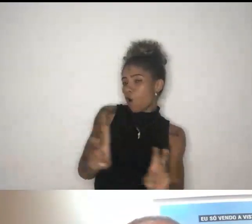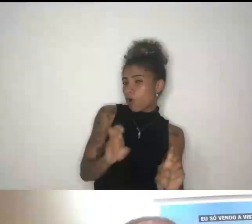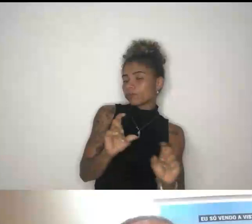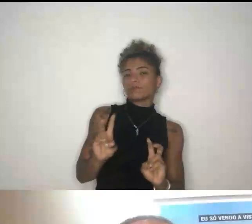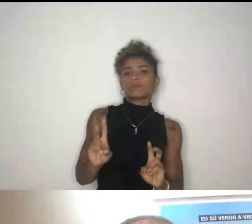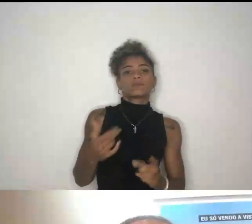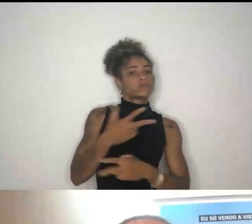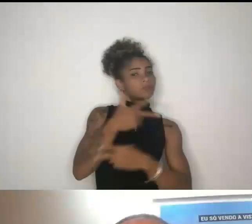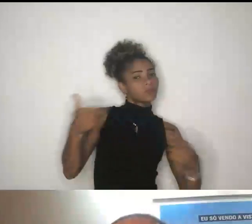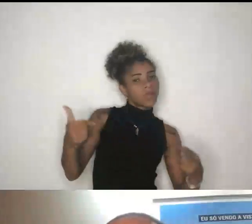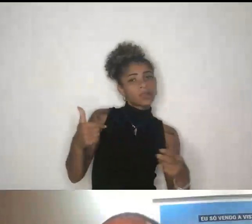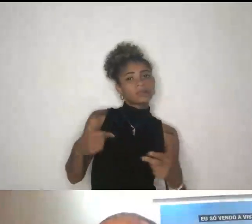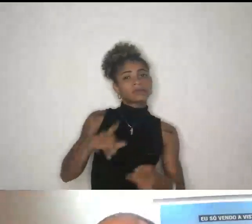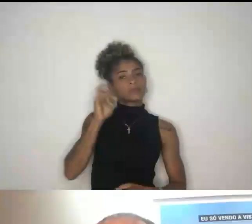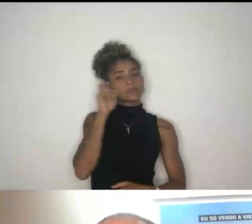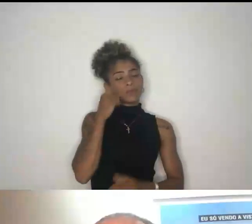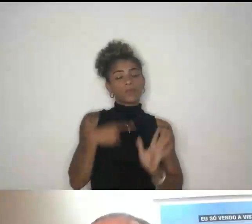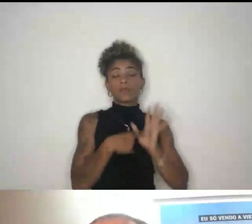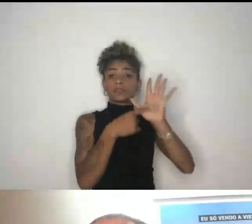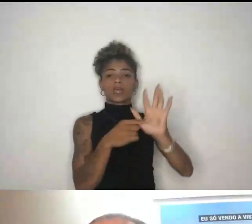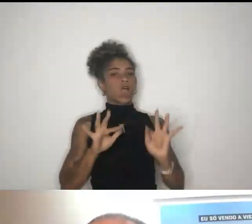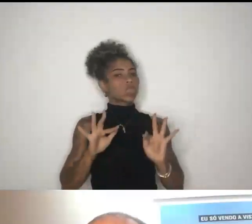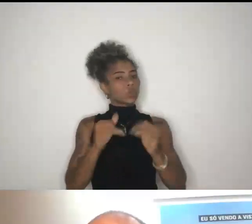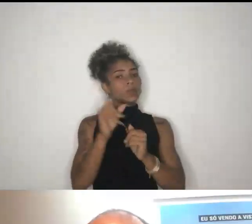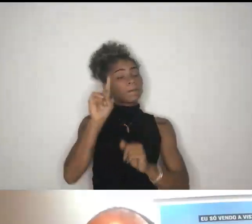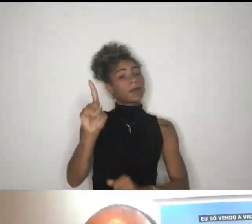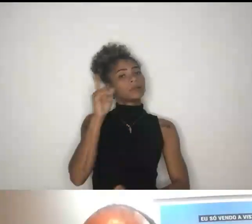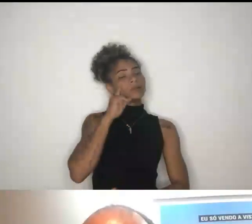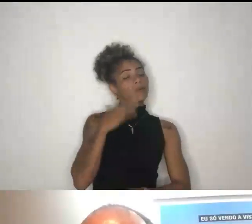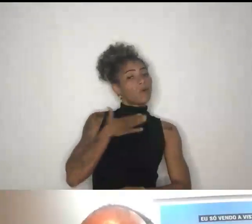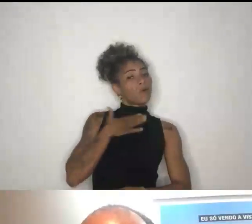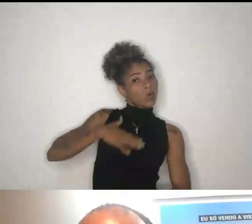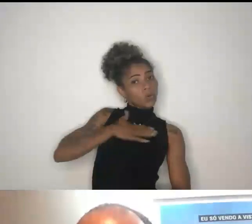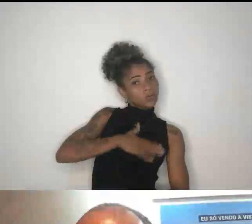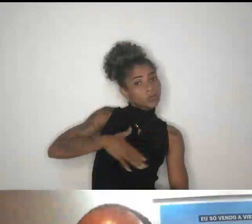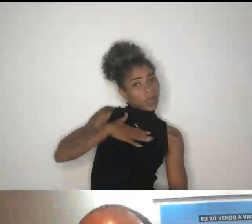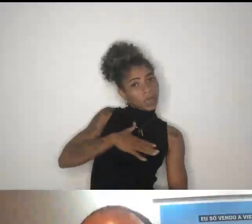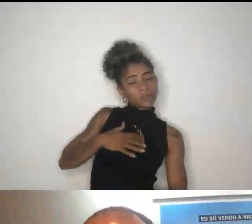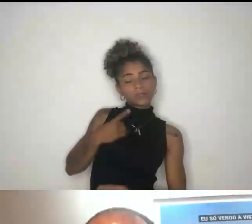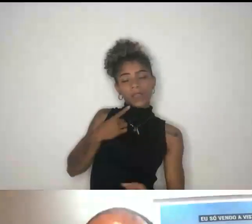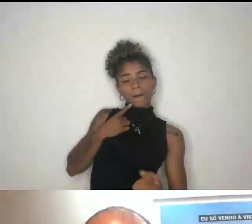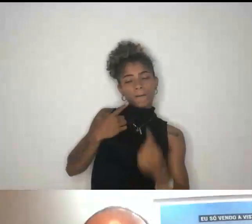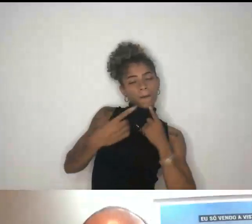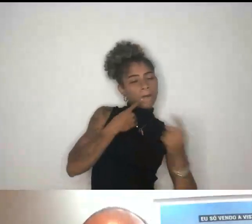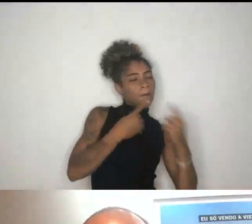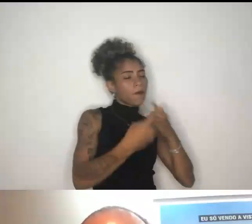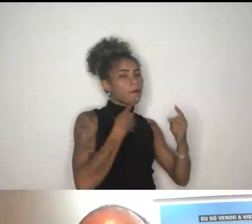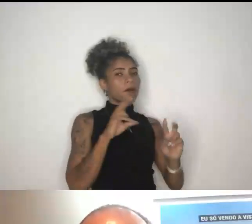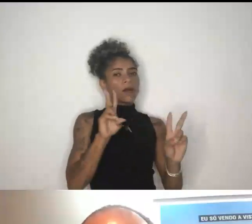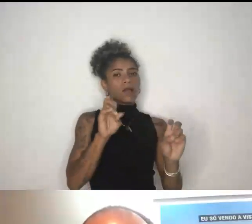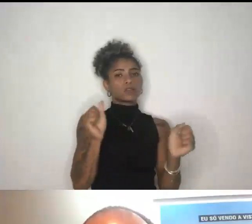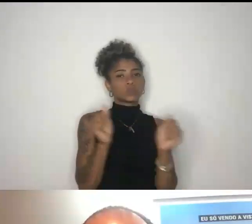muitas eu não vou conseguir ingressar todas tá gente mas uma coisa que eu gostei assim que você até dialogou com a fala da Sabrina